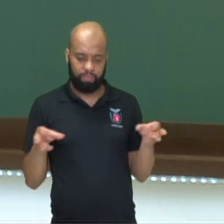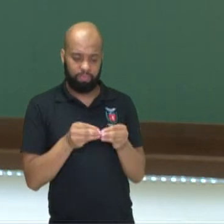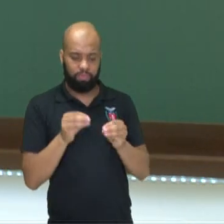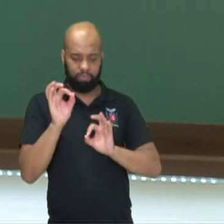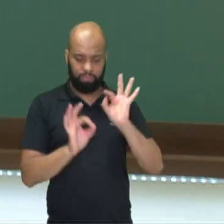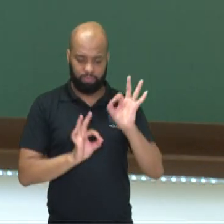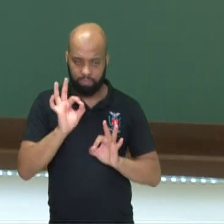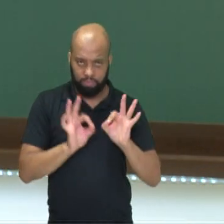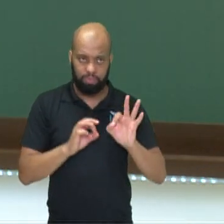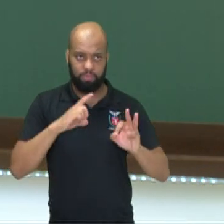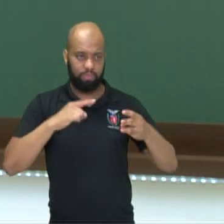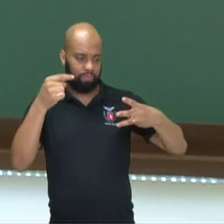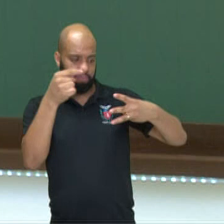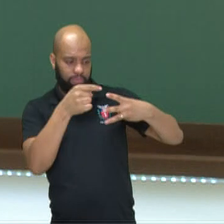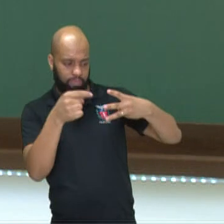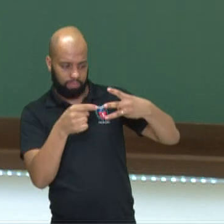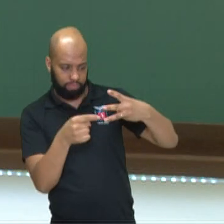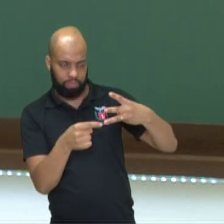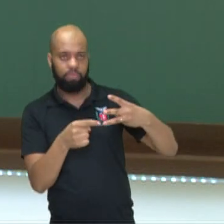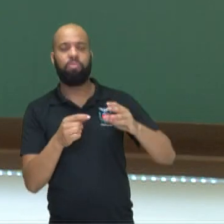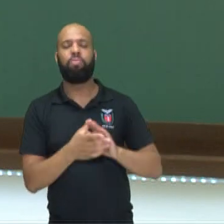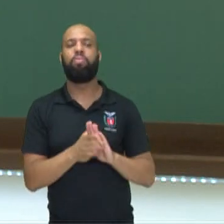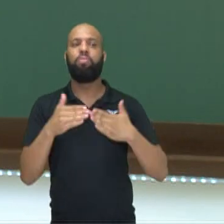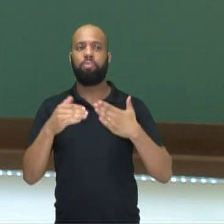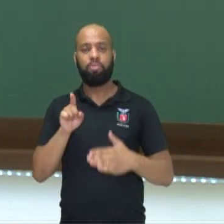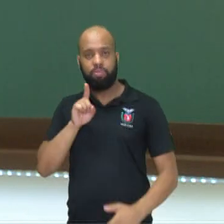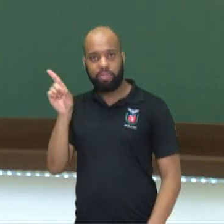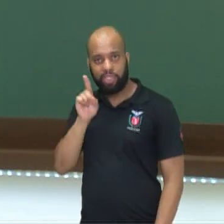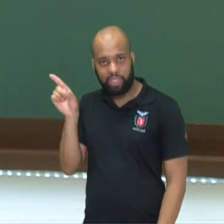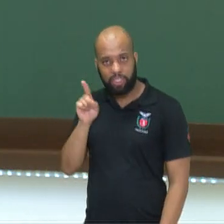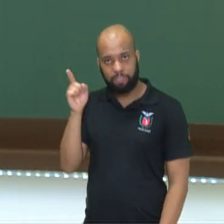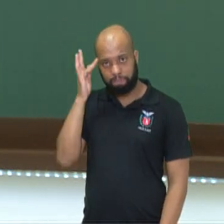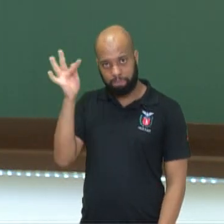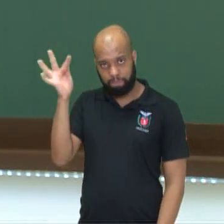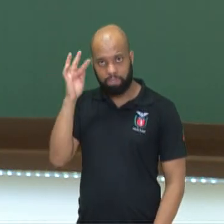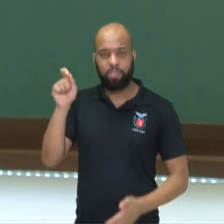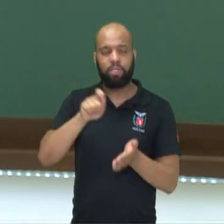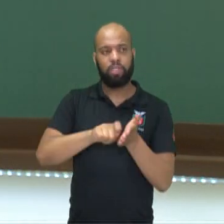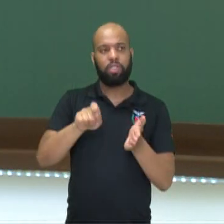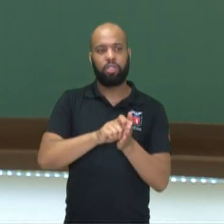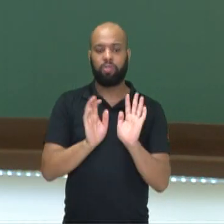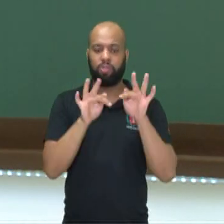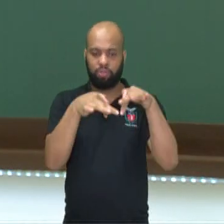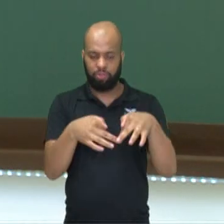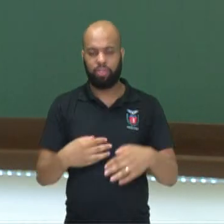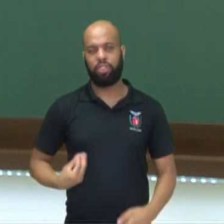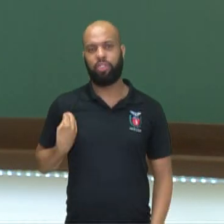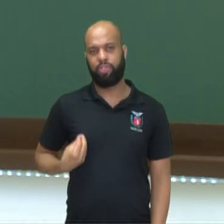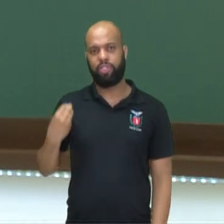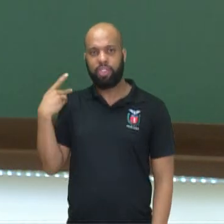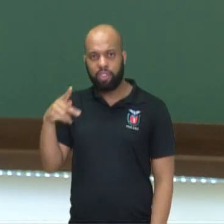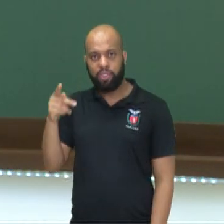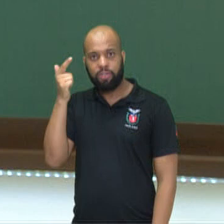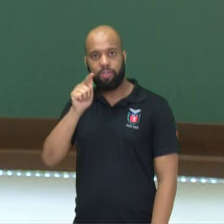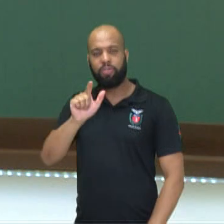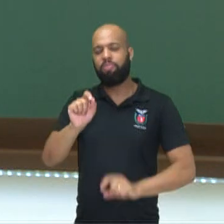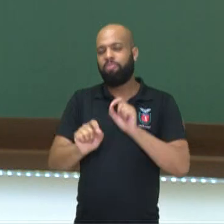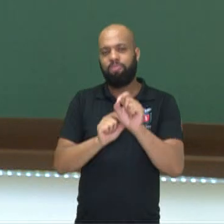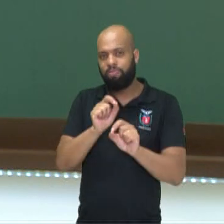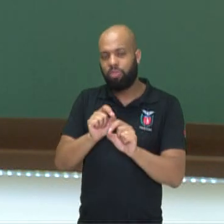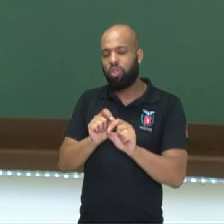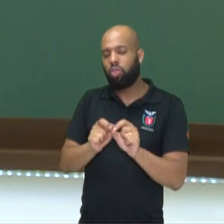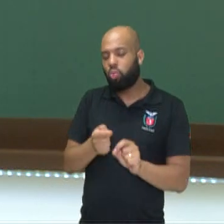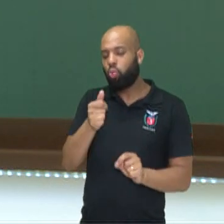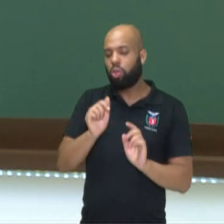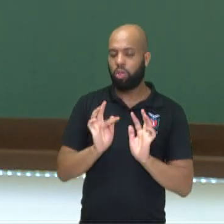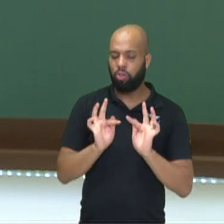através dessas três críticas que esse filósofo escreve já no final da sua vida, já alcançando a velhice.